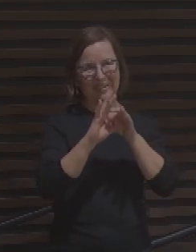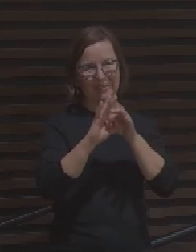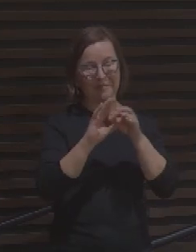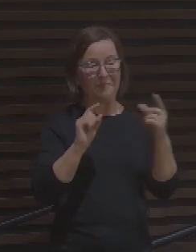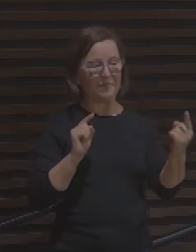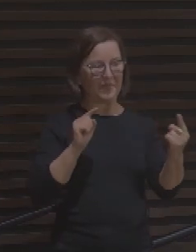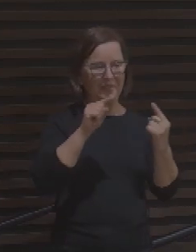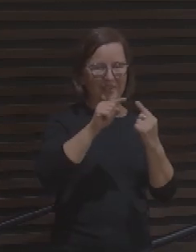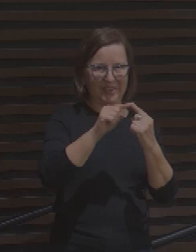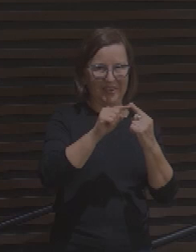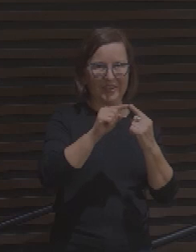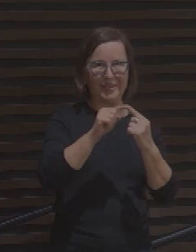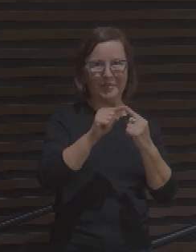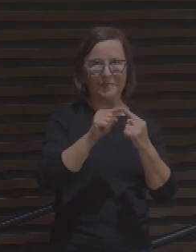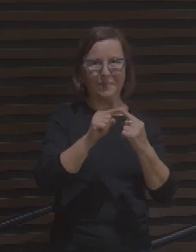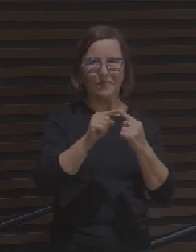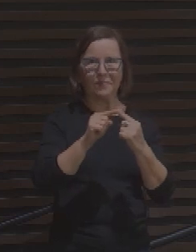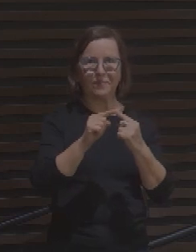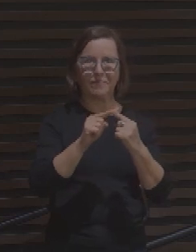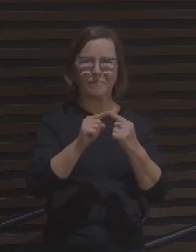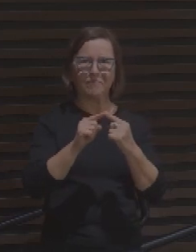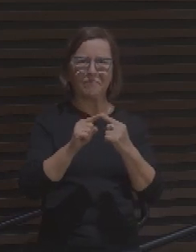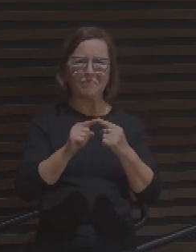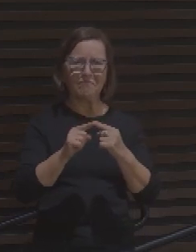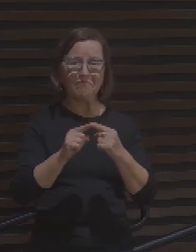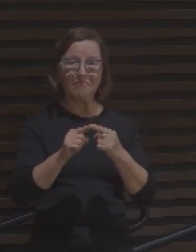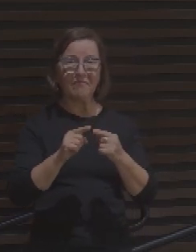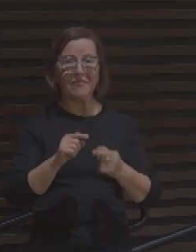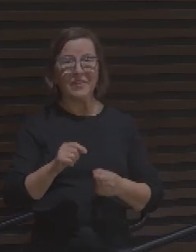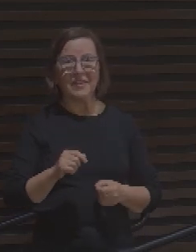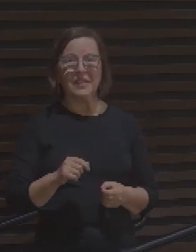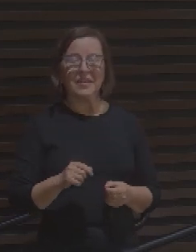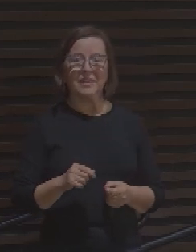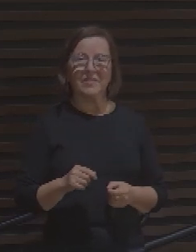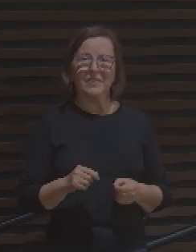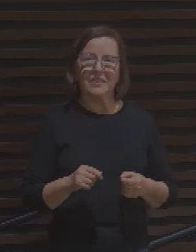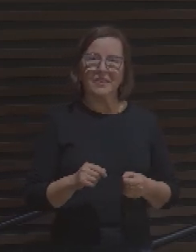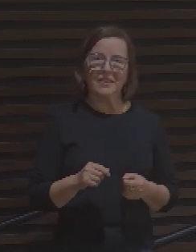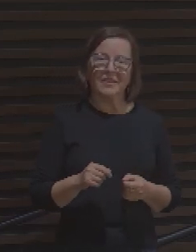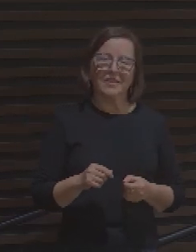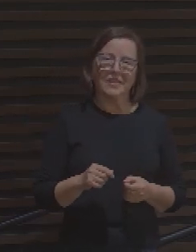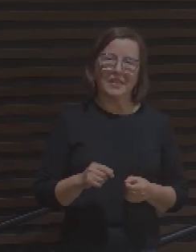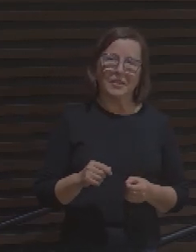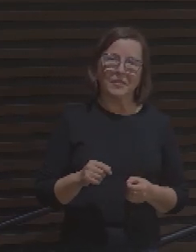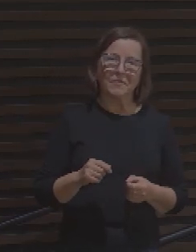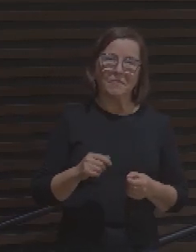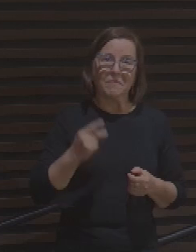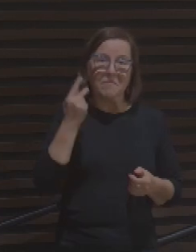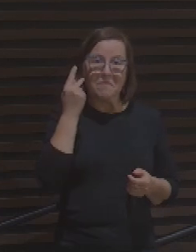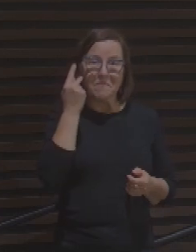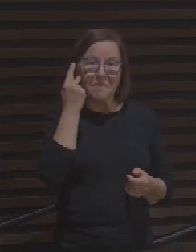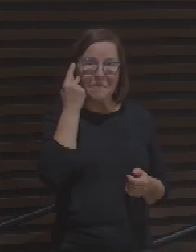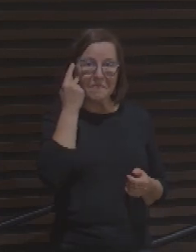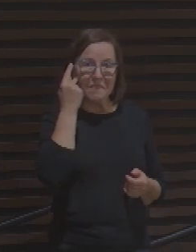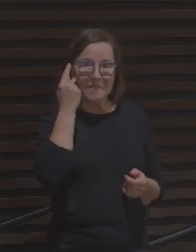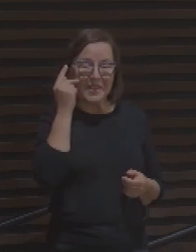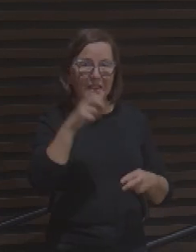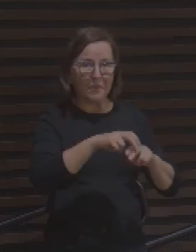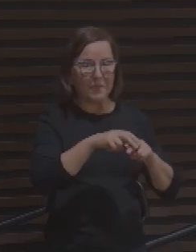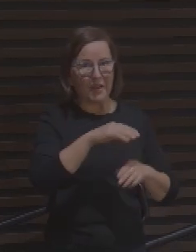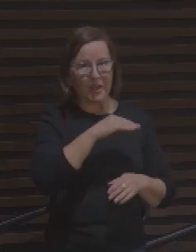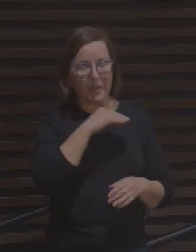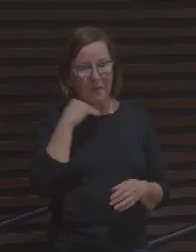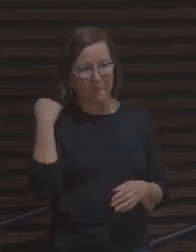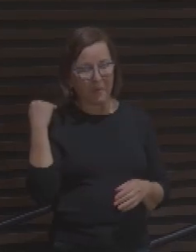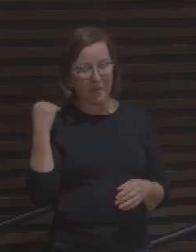que, intervindo a morte, para remissão das transgressões que havia sob a primeira